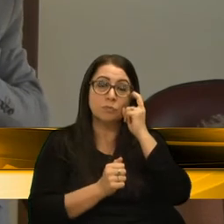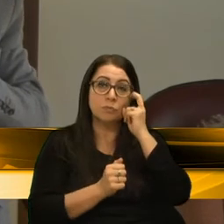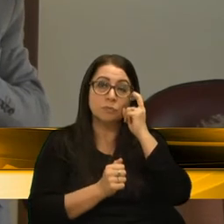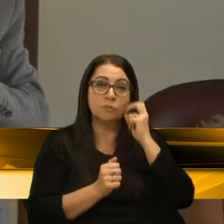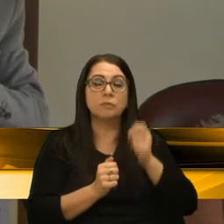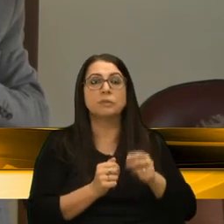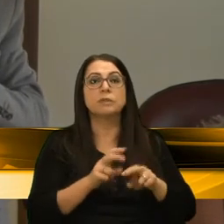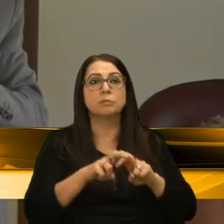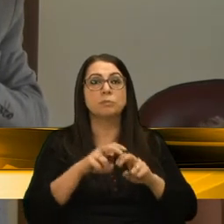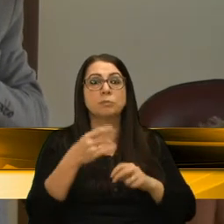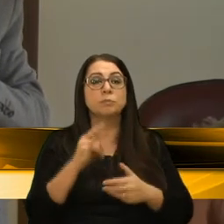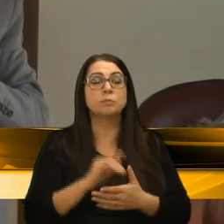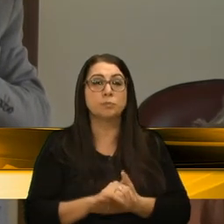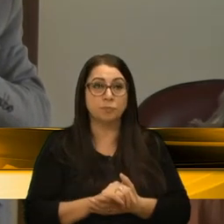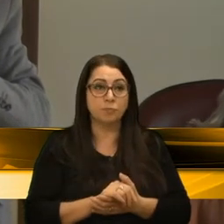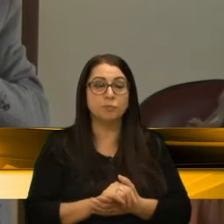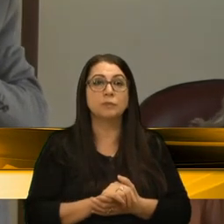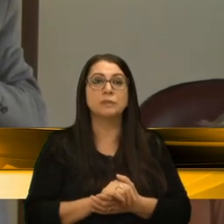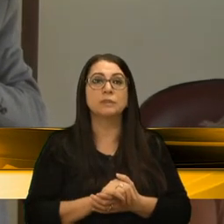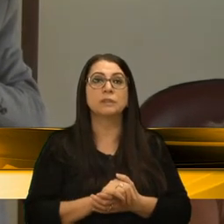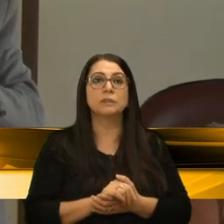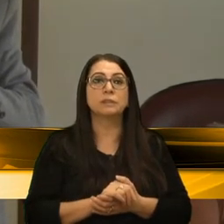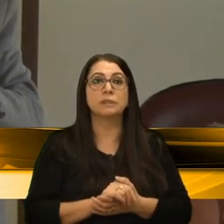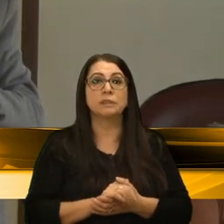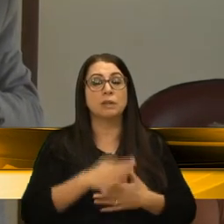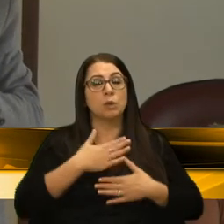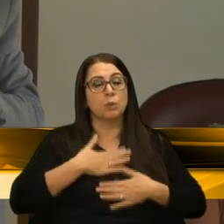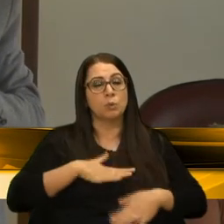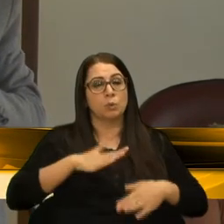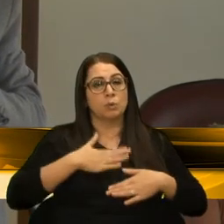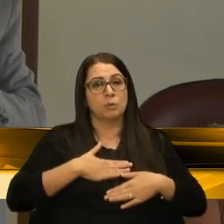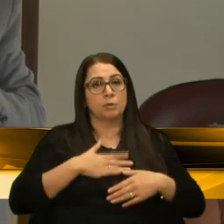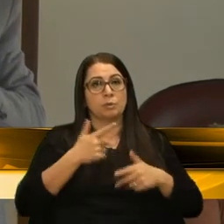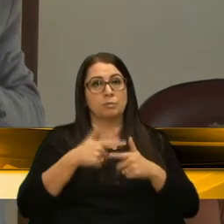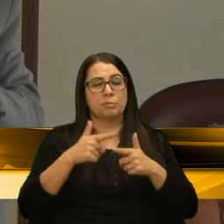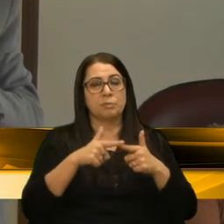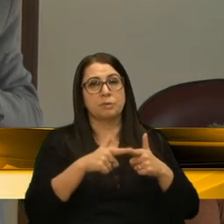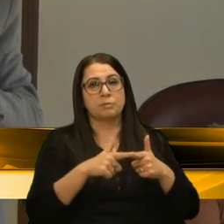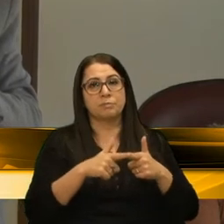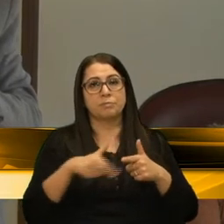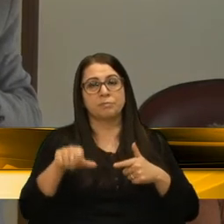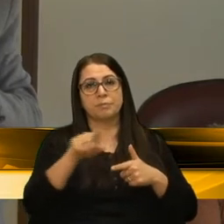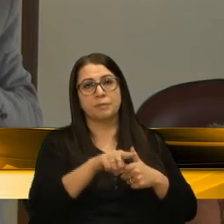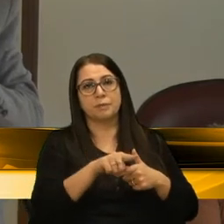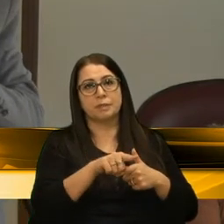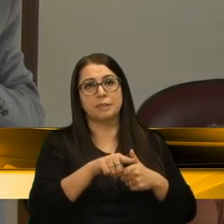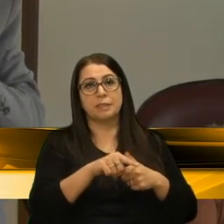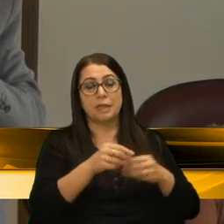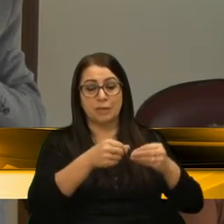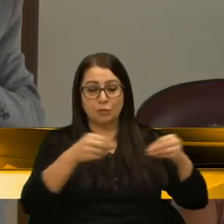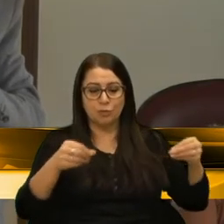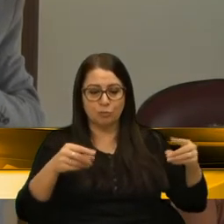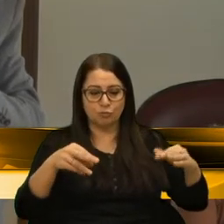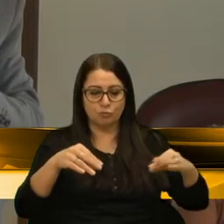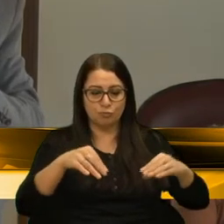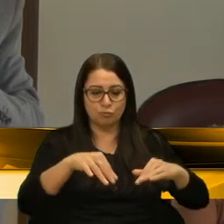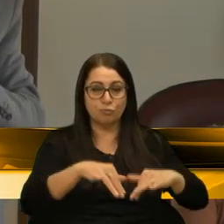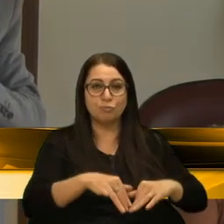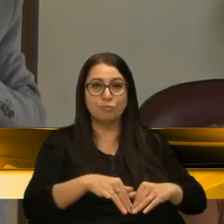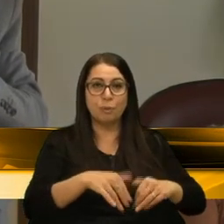E, por último, vai nos aliviar de um grande problema, que é a erosão, o assoreamento dos